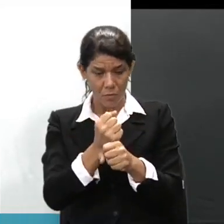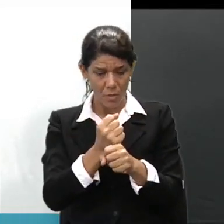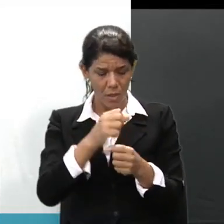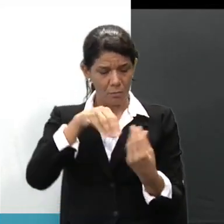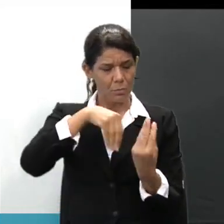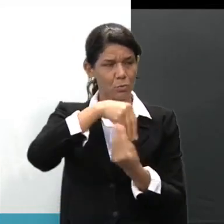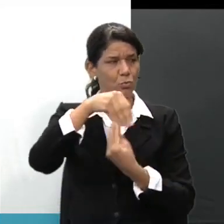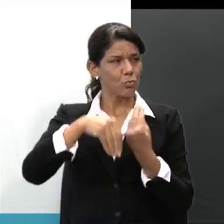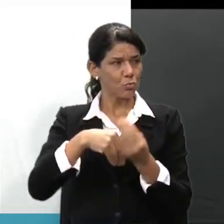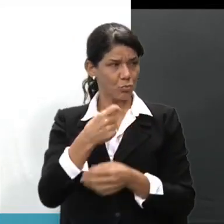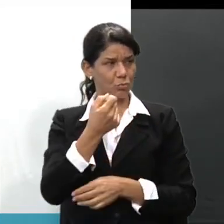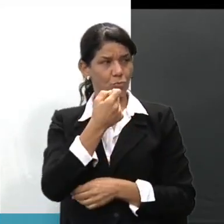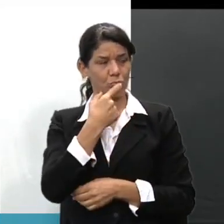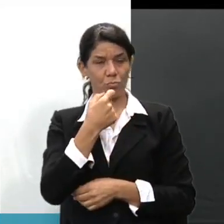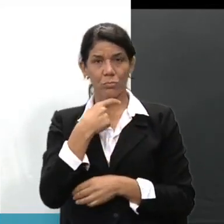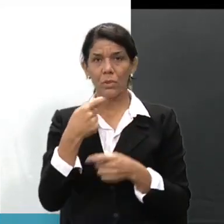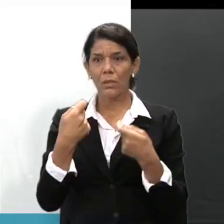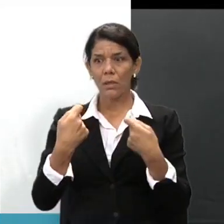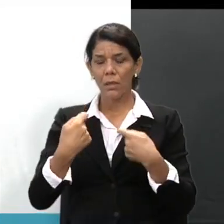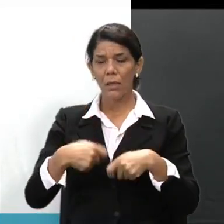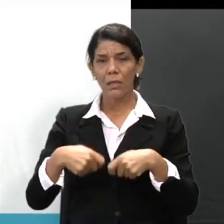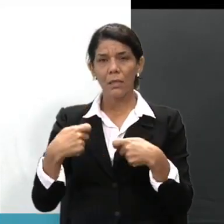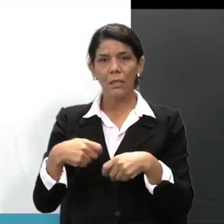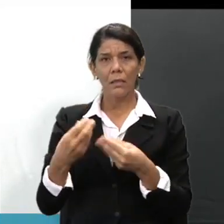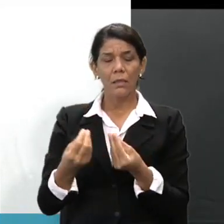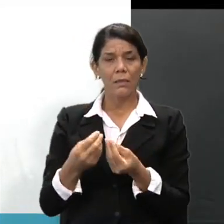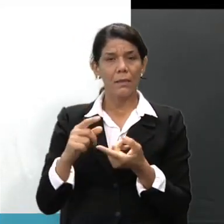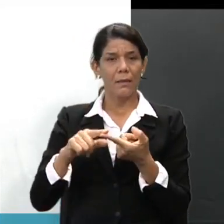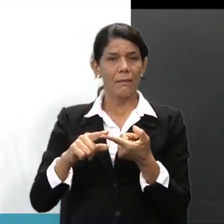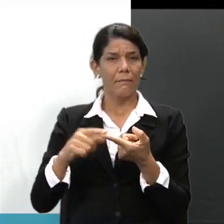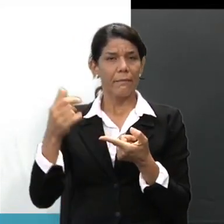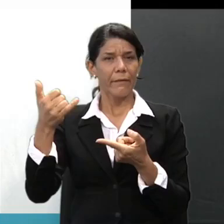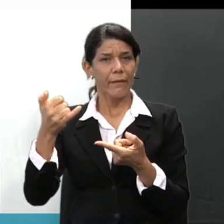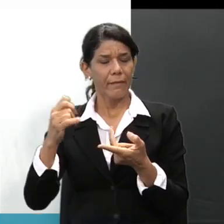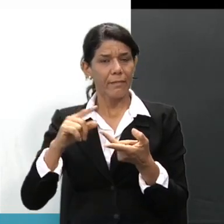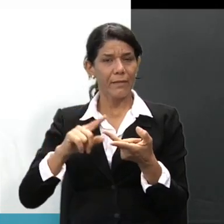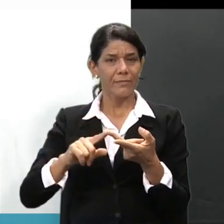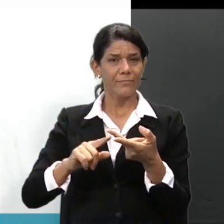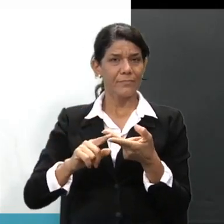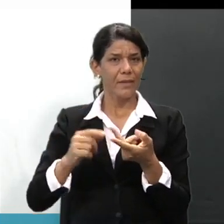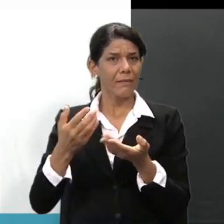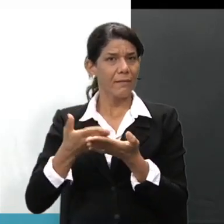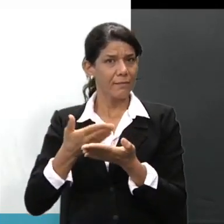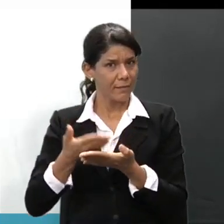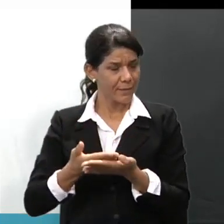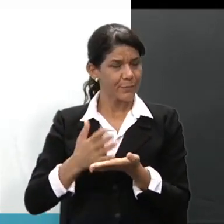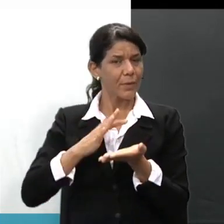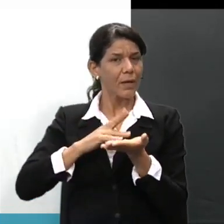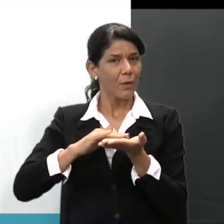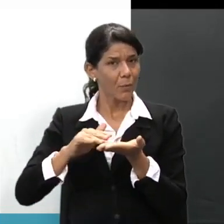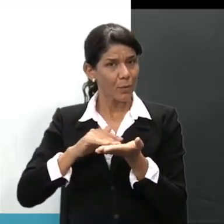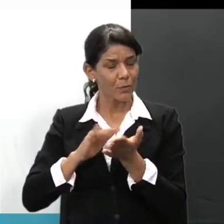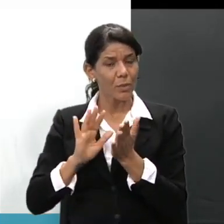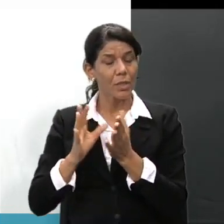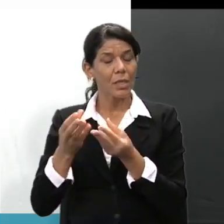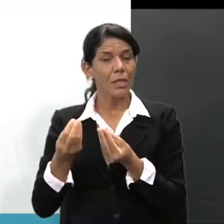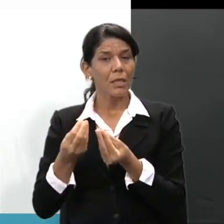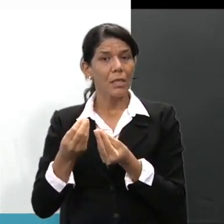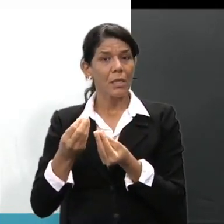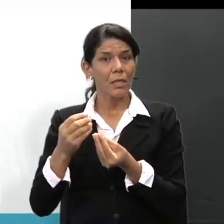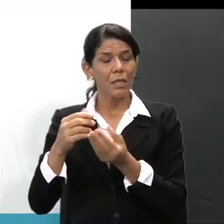diluição, portanto serão necessários caneta, caderno, calculadora e equipo